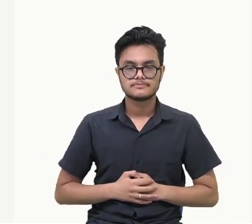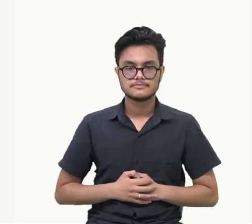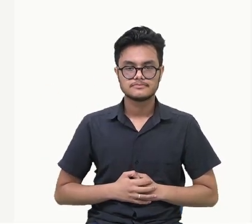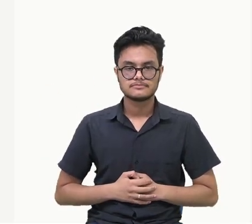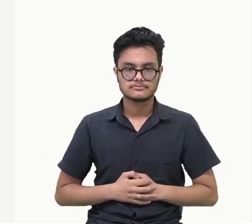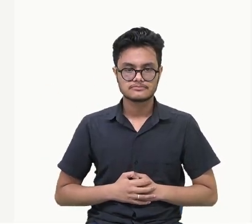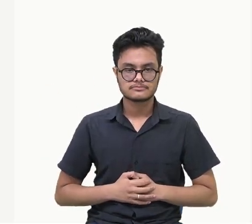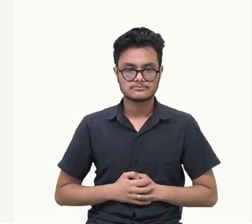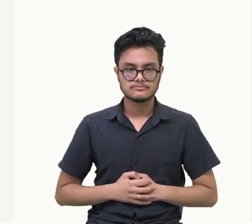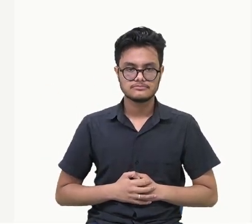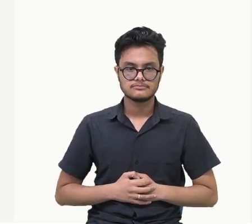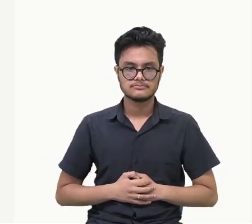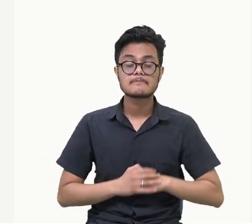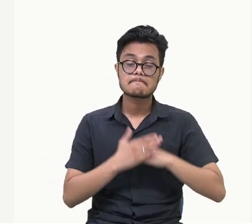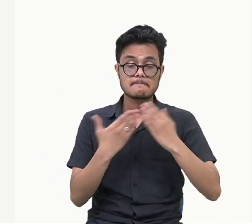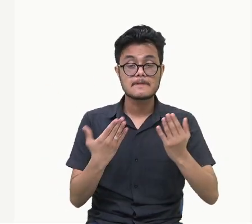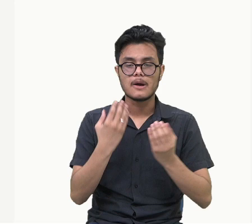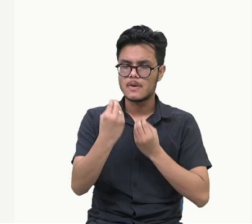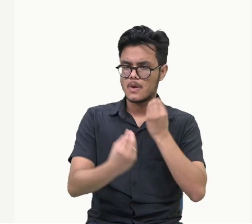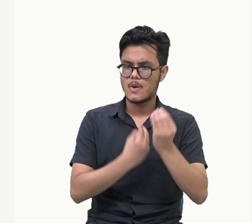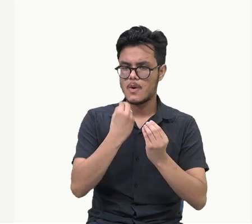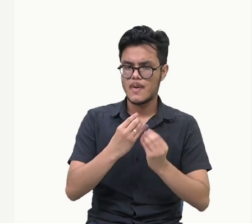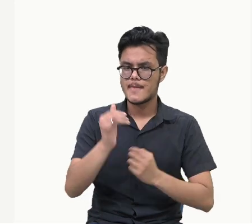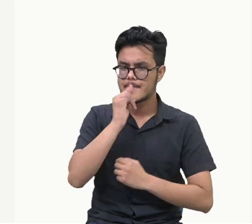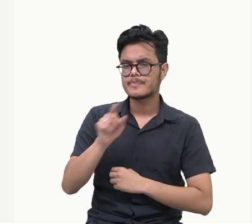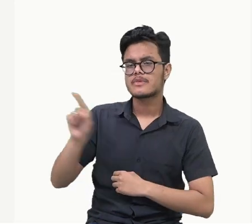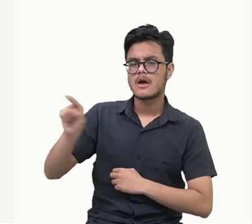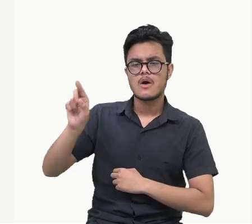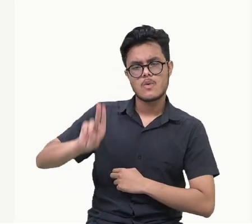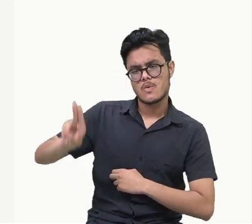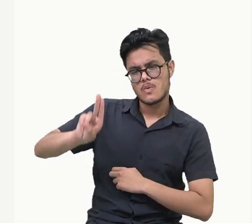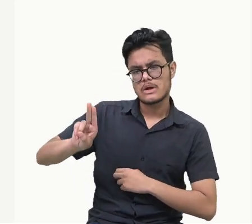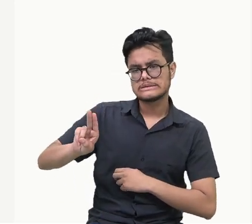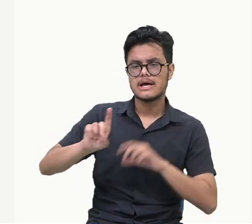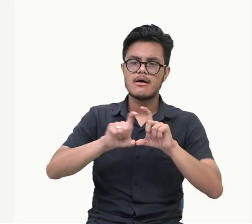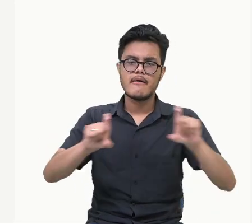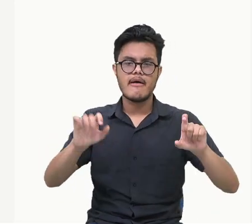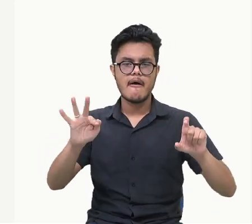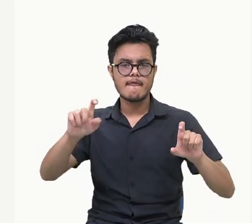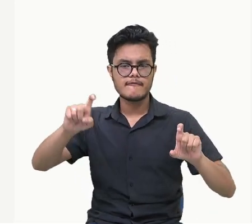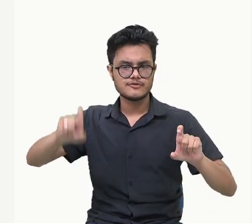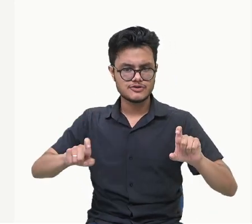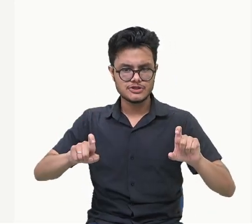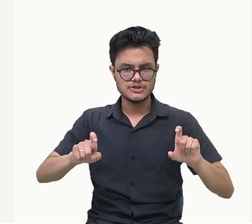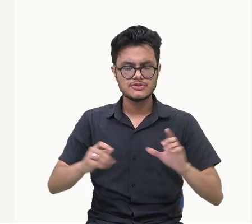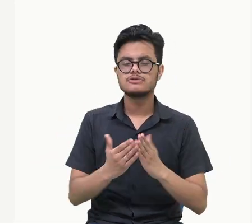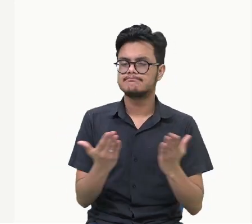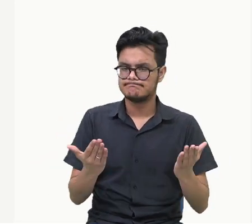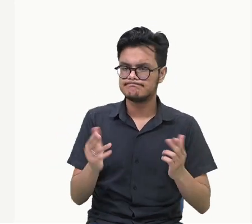Então, se eu tivesse que trabalhar essa função, provavelmente, né, a gente